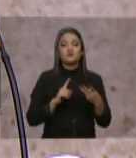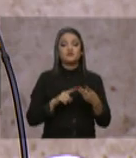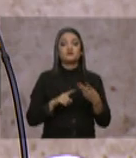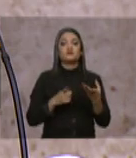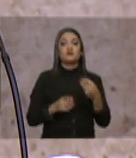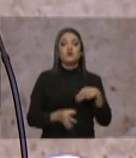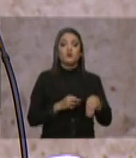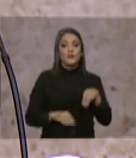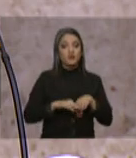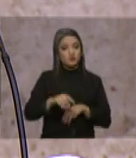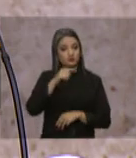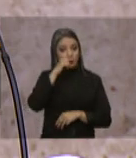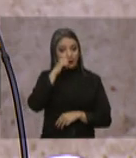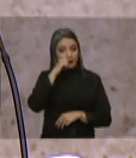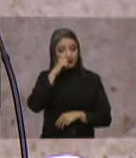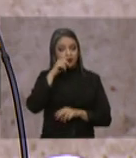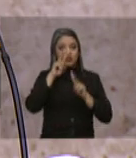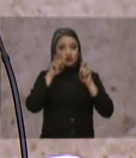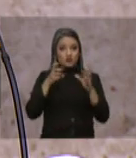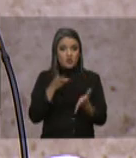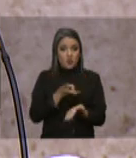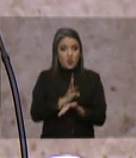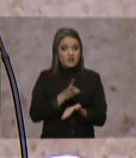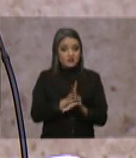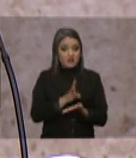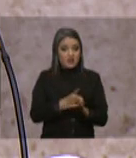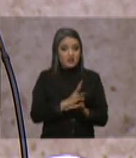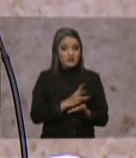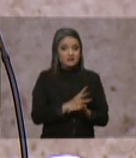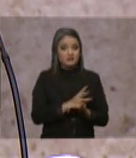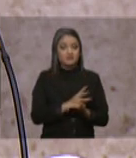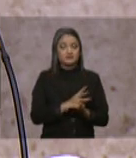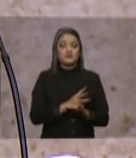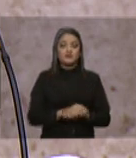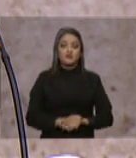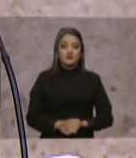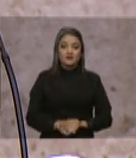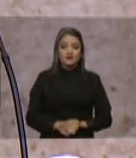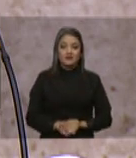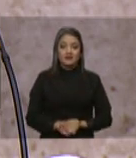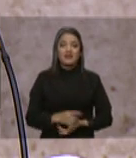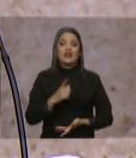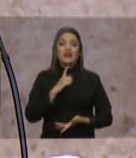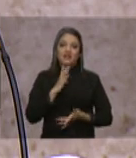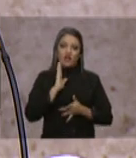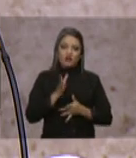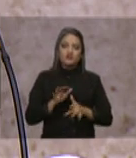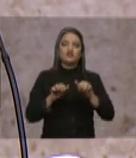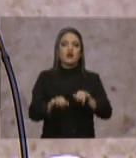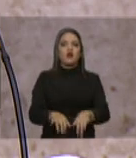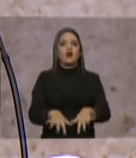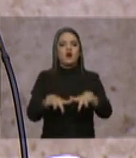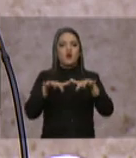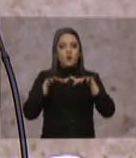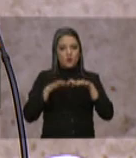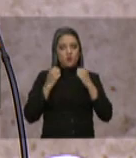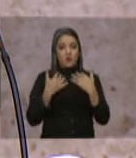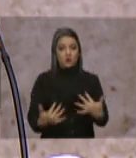fachin sobre o WhatsApp né que nós inclusive fizemos uma audiência pública conjunta né